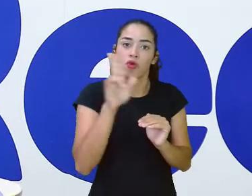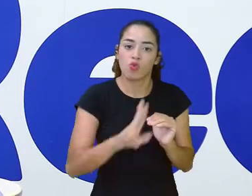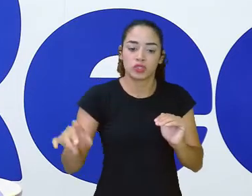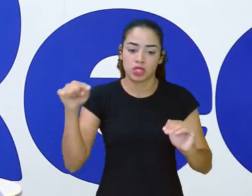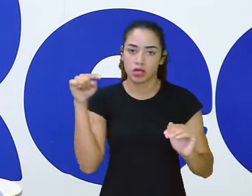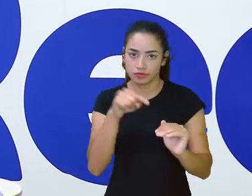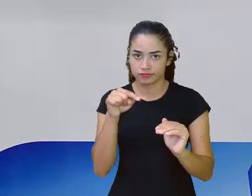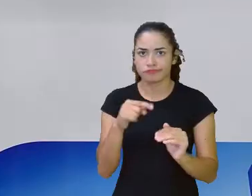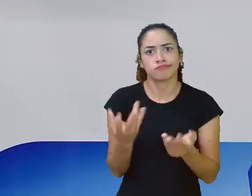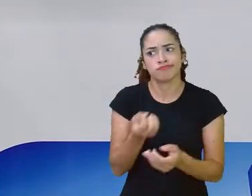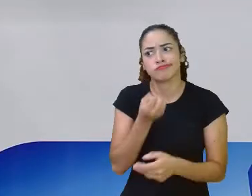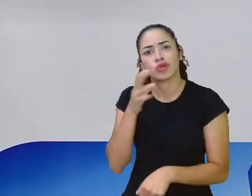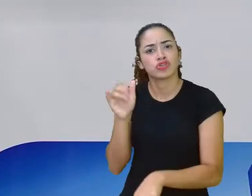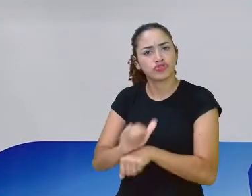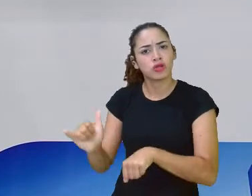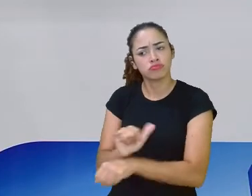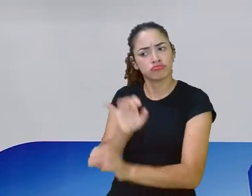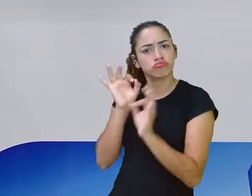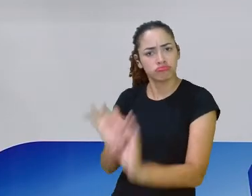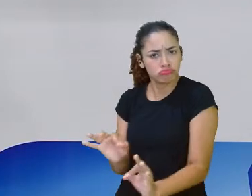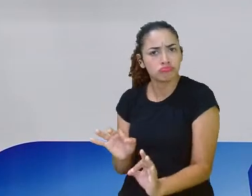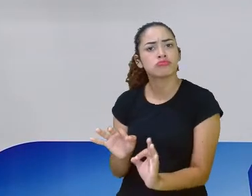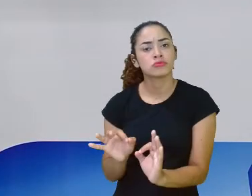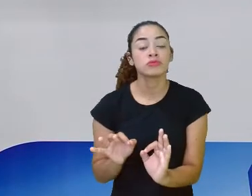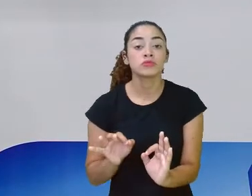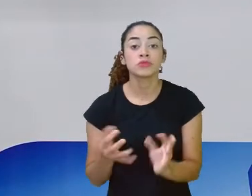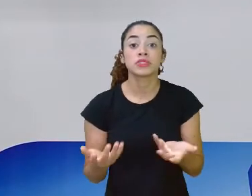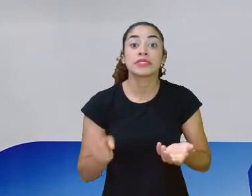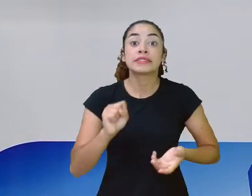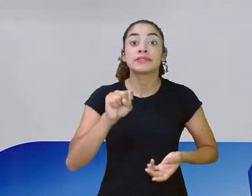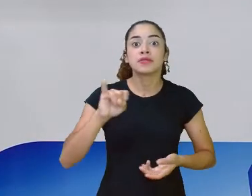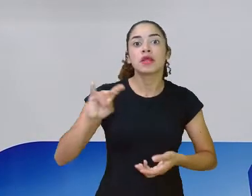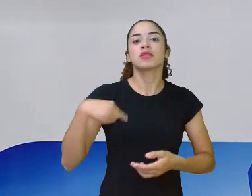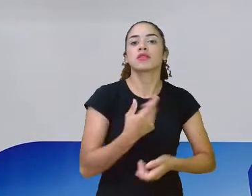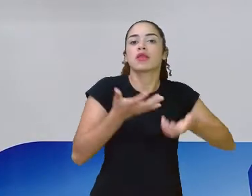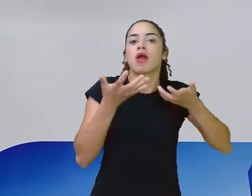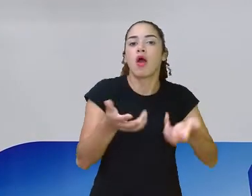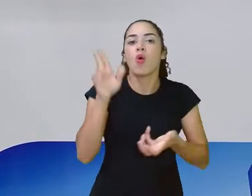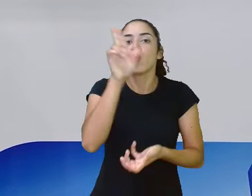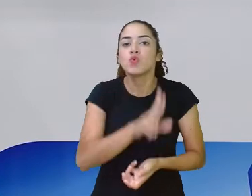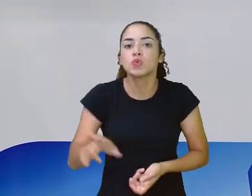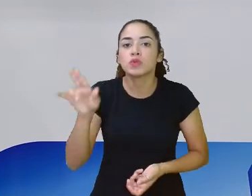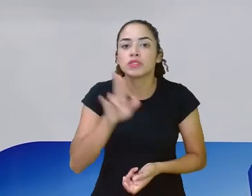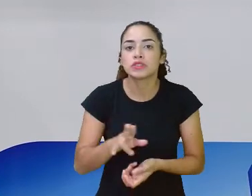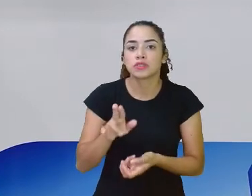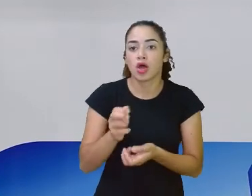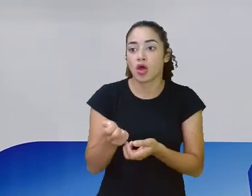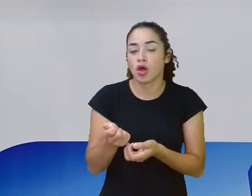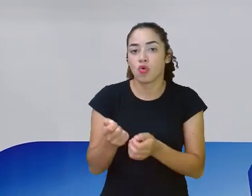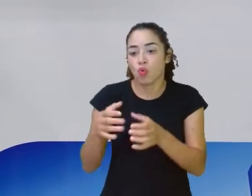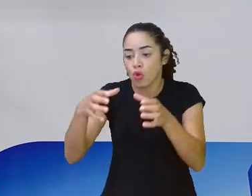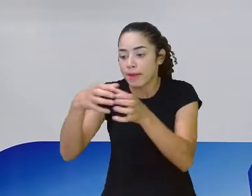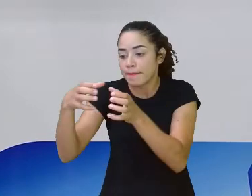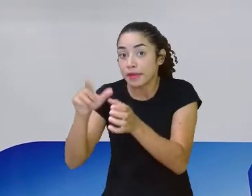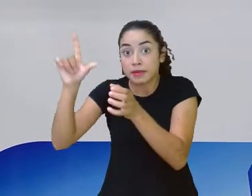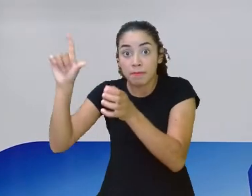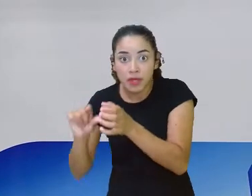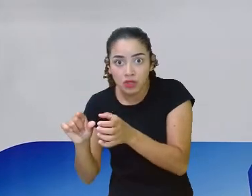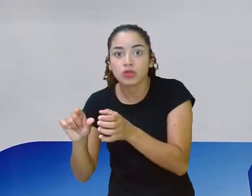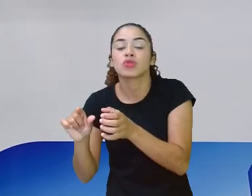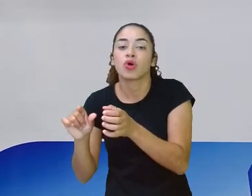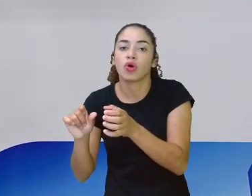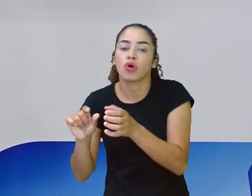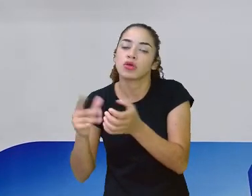Boa estratégia. Exatamente. Se a gente quer usar a menor quantidade de recipiente, Então, quanto